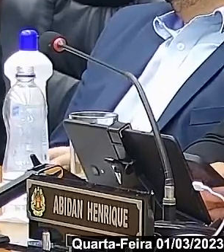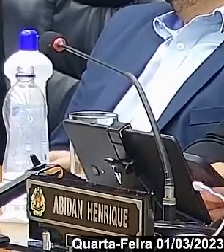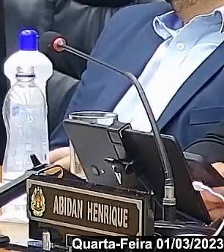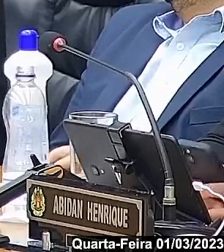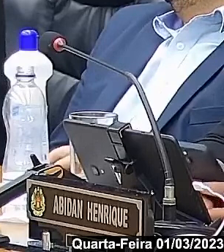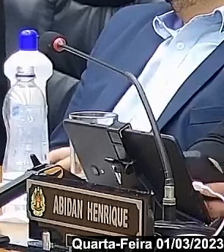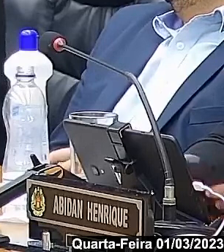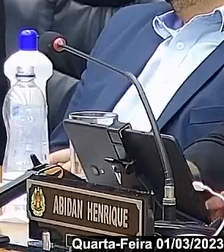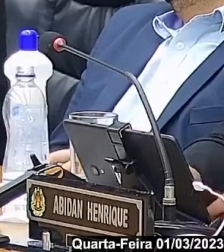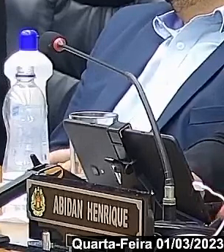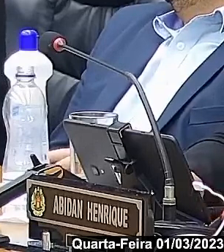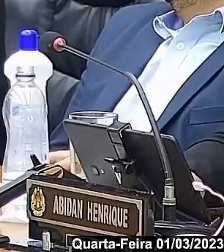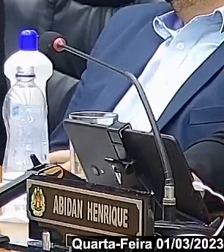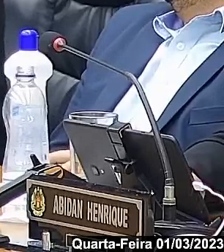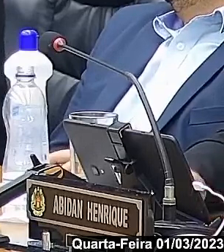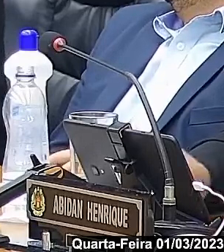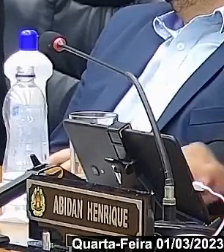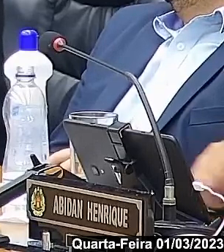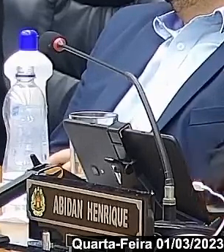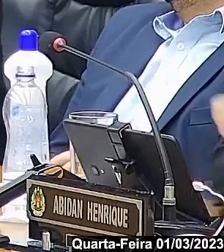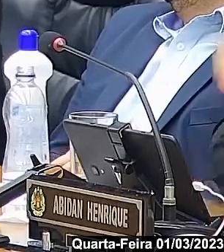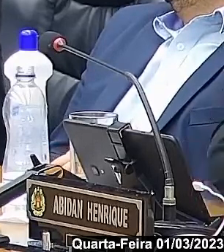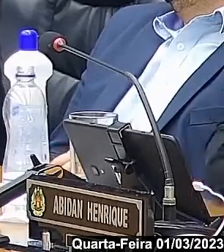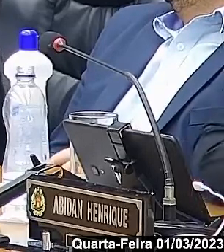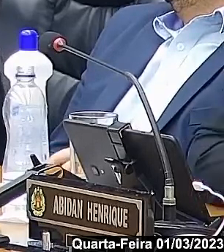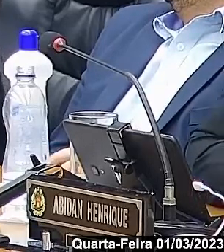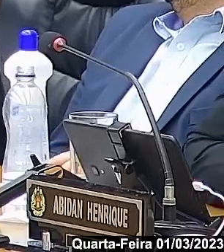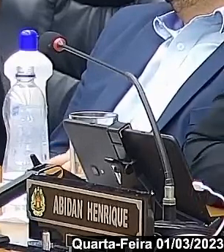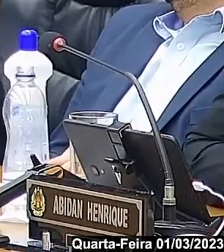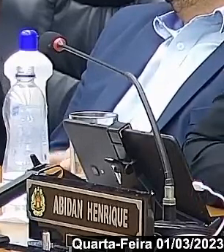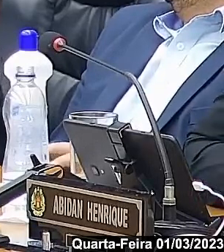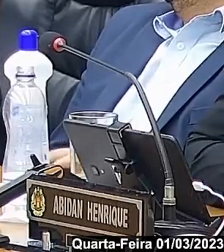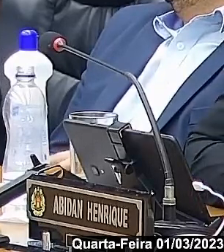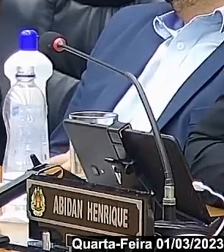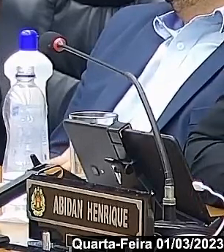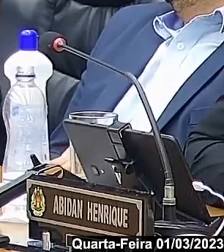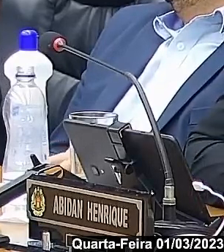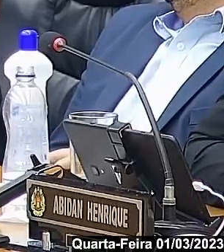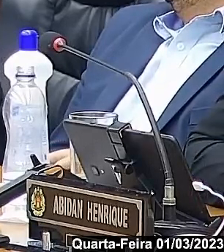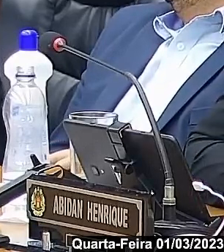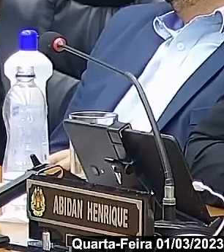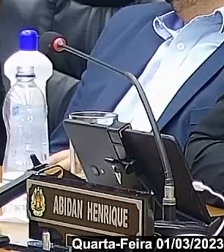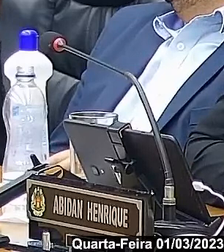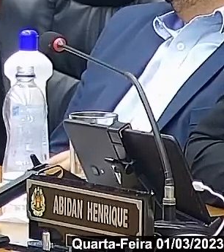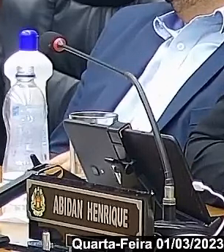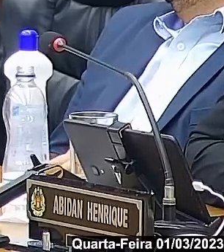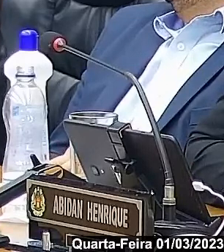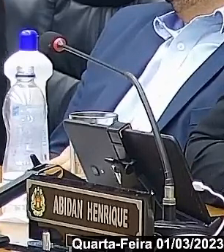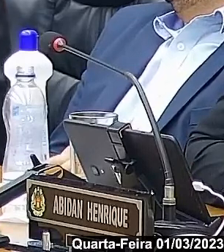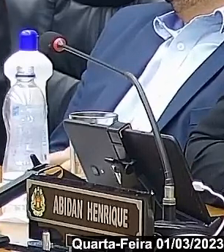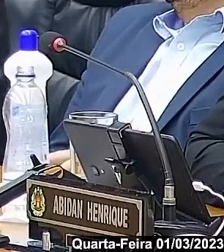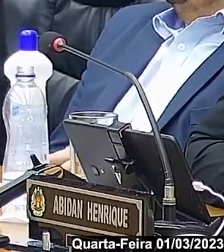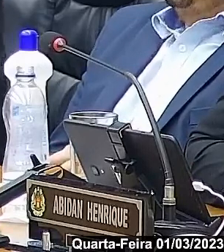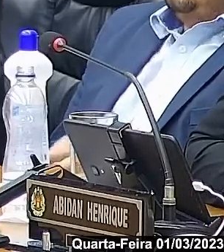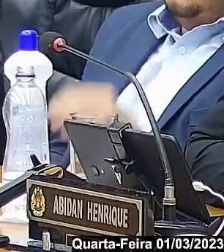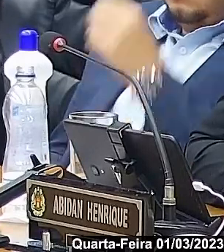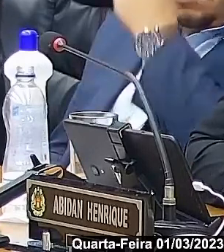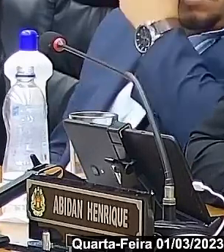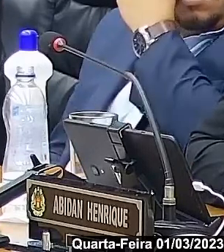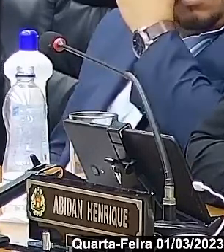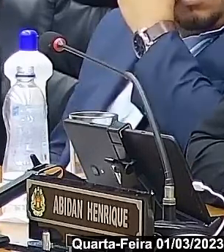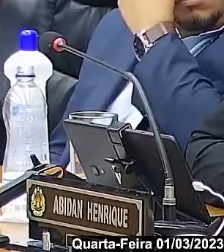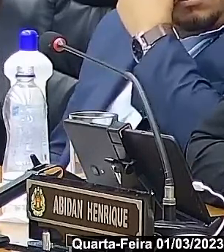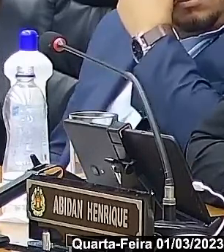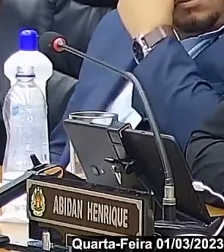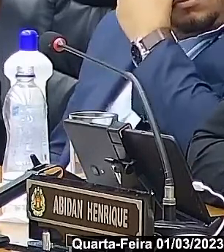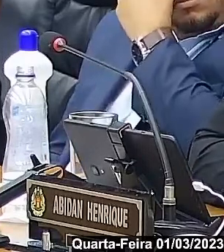outro município, com respeito a tudo que... quando a gente respeita, né? Quando a gente respeita o espaço